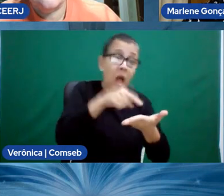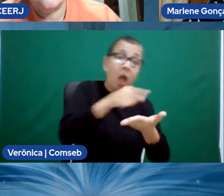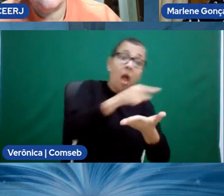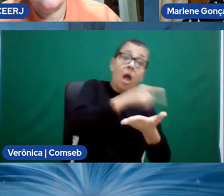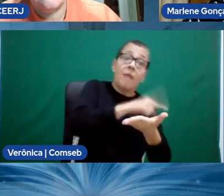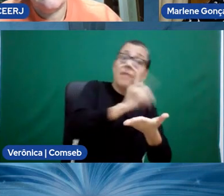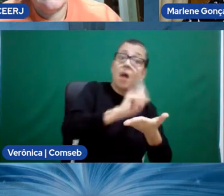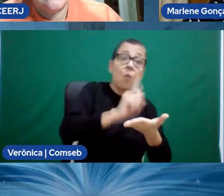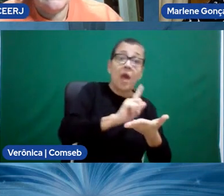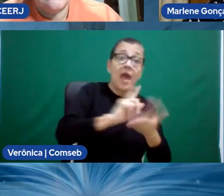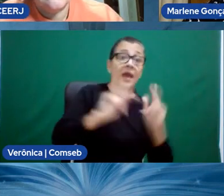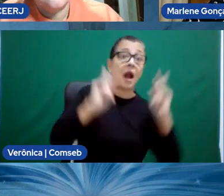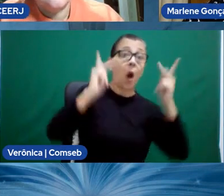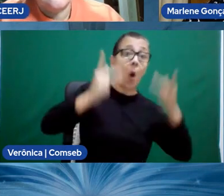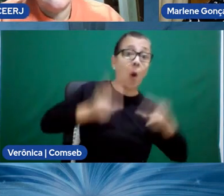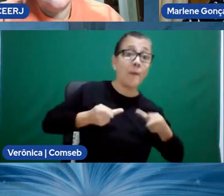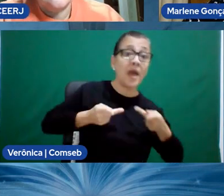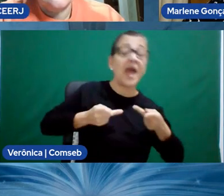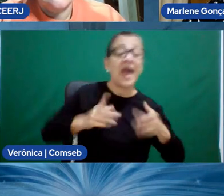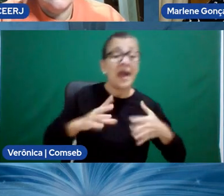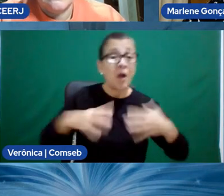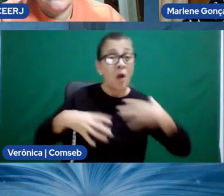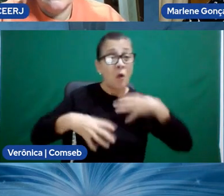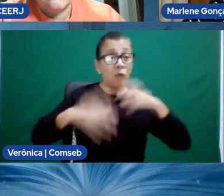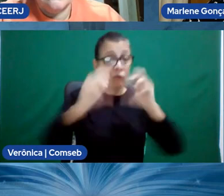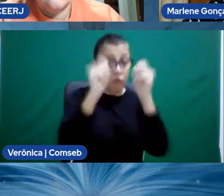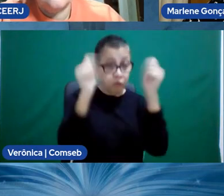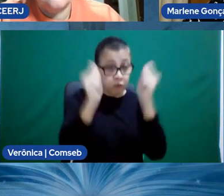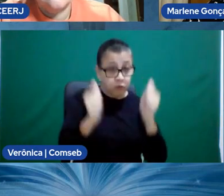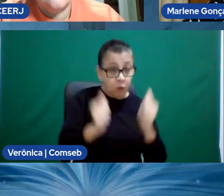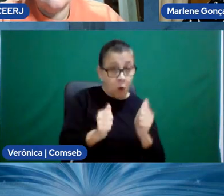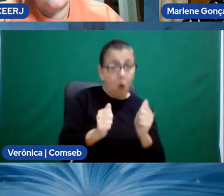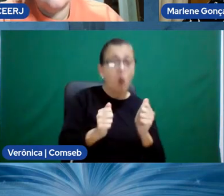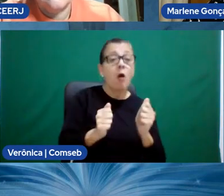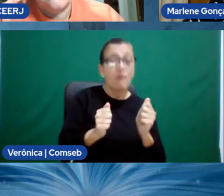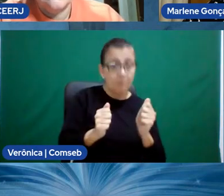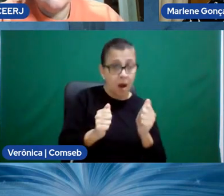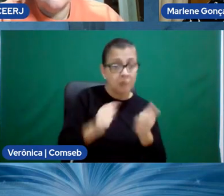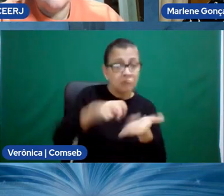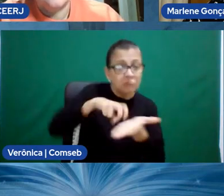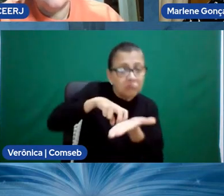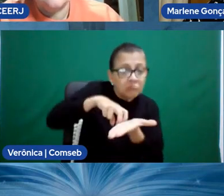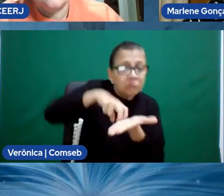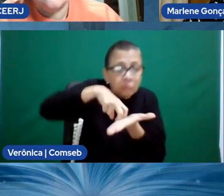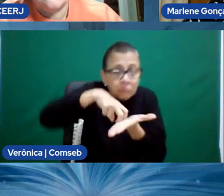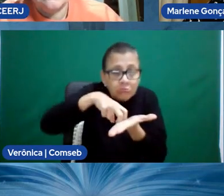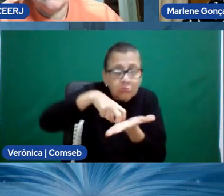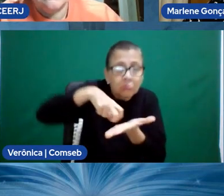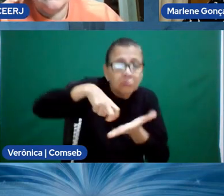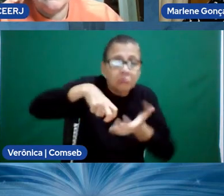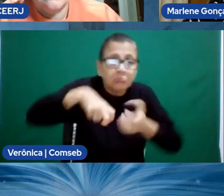Homo, ainda eram formas anteriores a próprio Australopithecus, que é o macaco